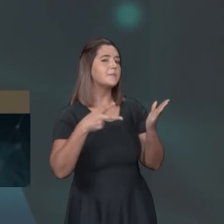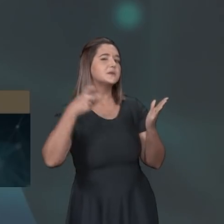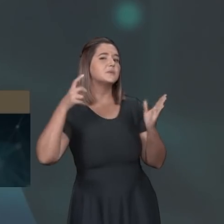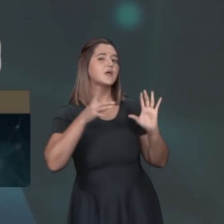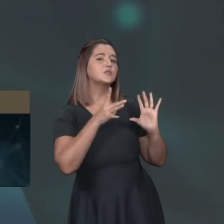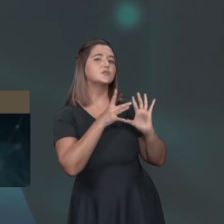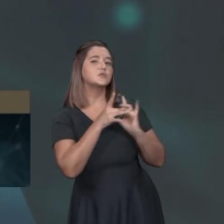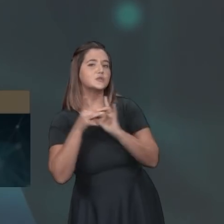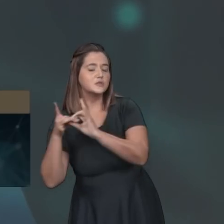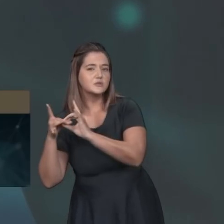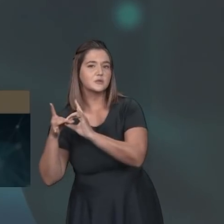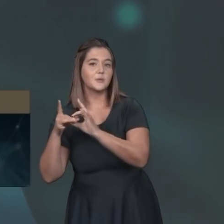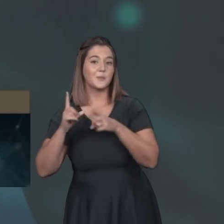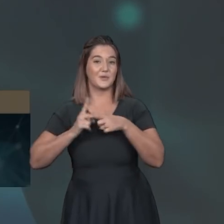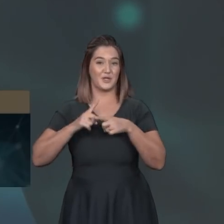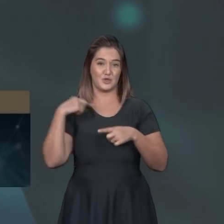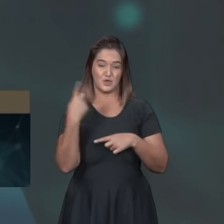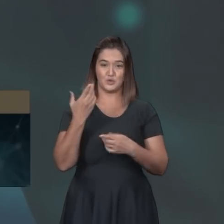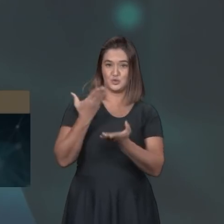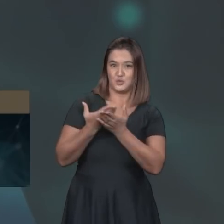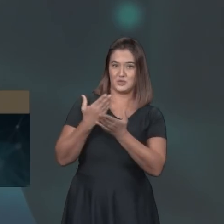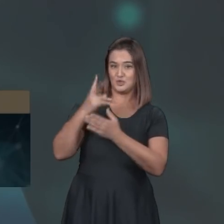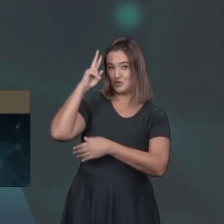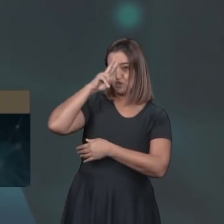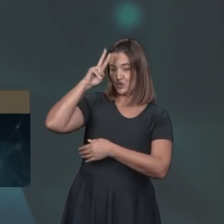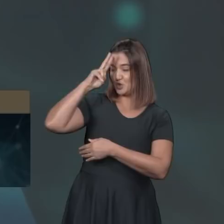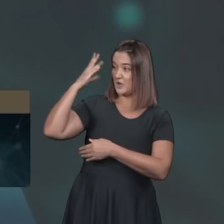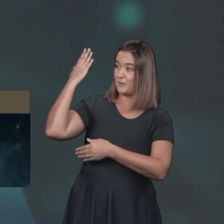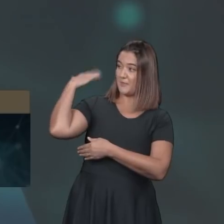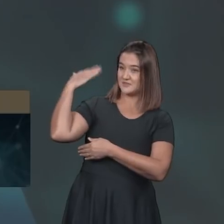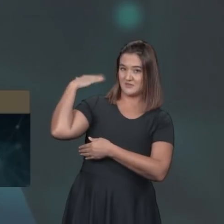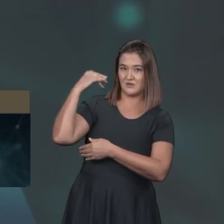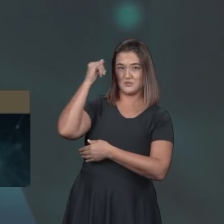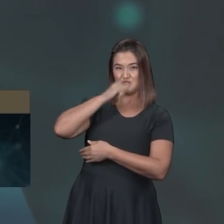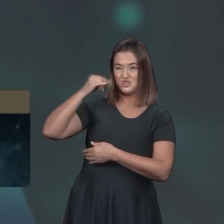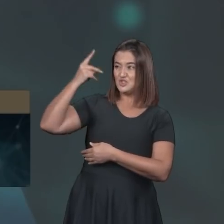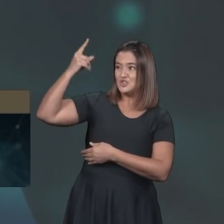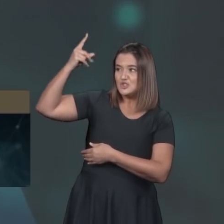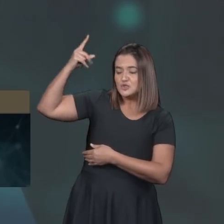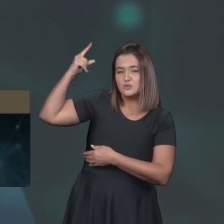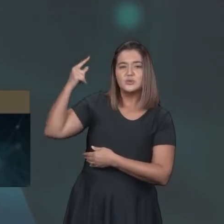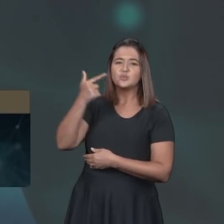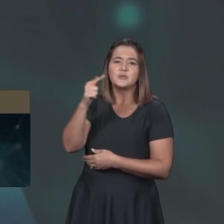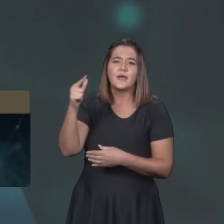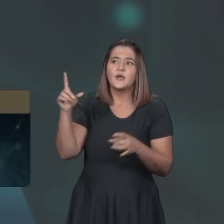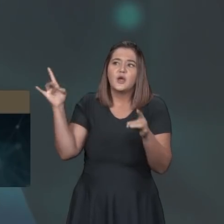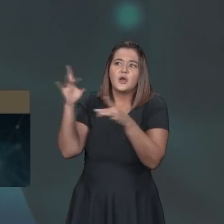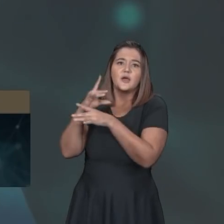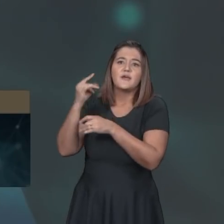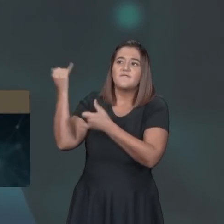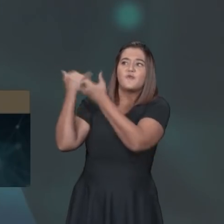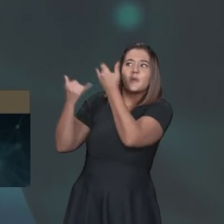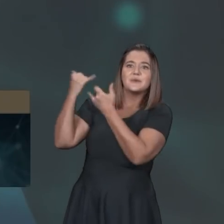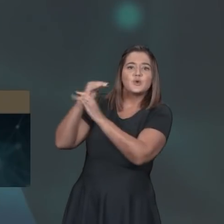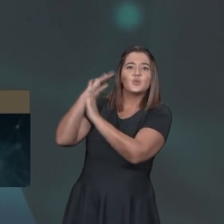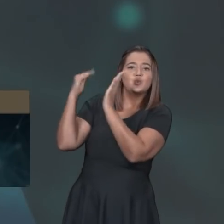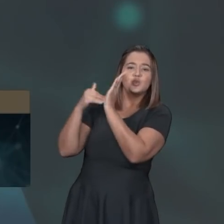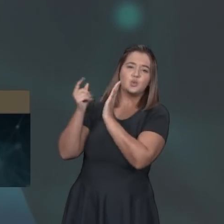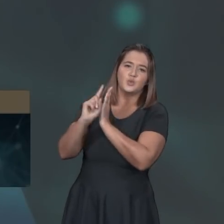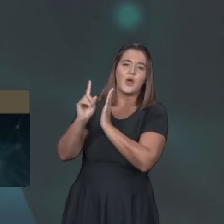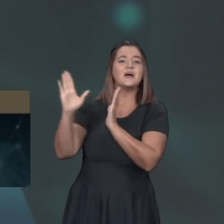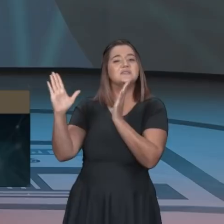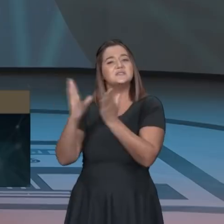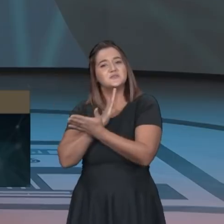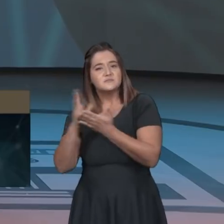nós estudamos a história antiga, nós não temos todas as peças do quebra-cabeça. Na verdade, nós trabalhamos muitas vezes com fragmentos de